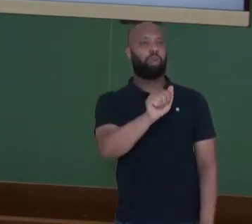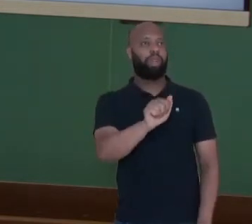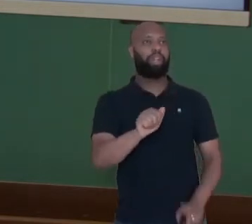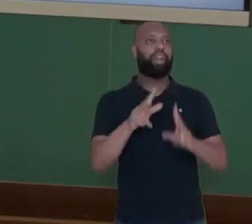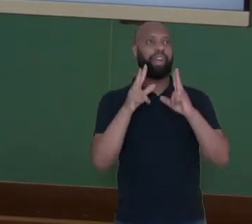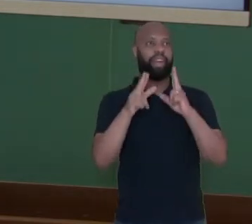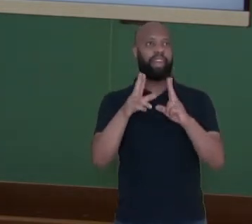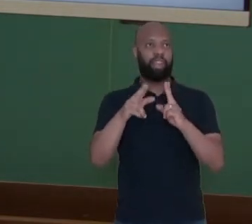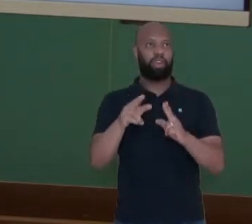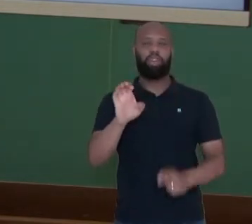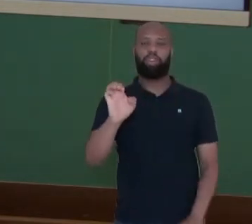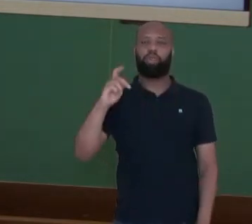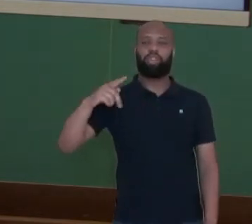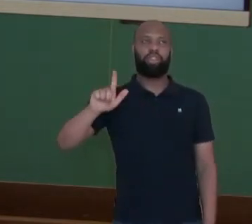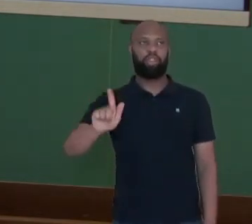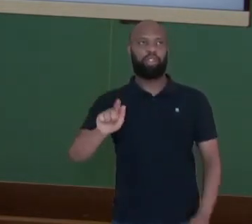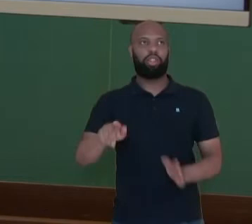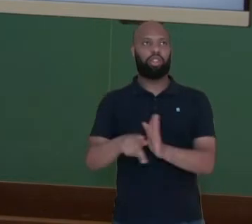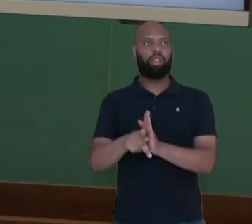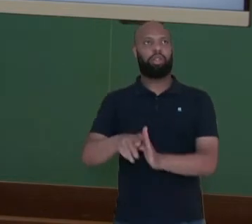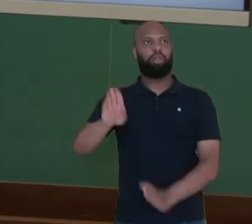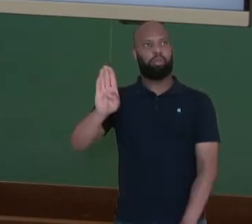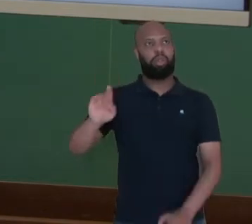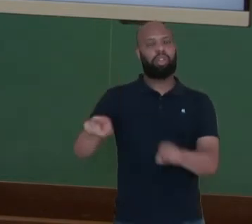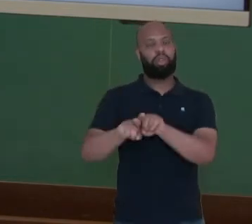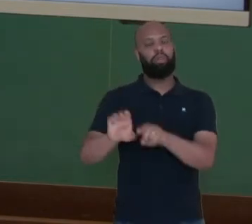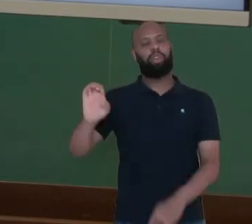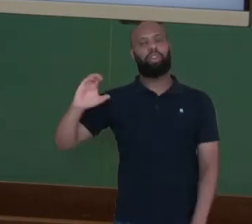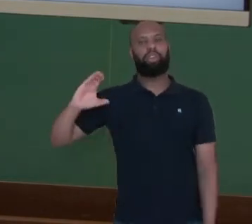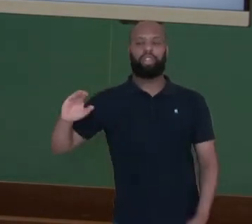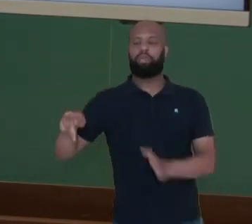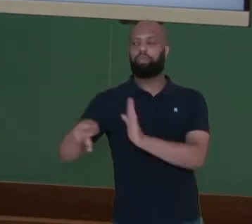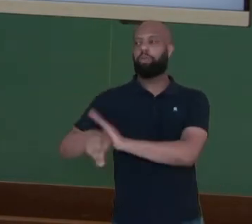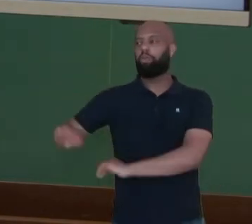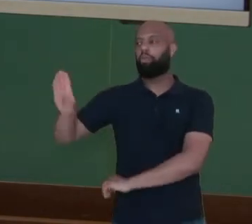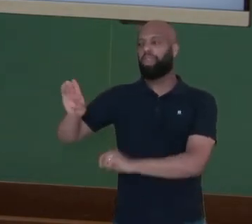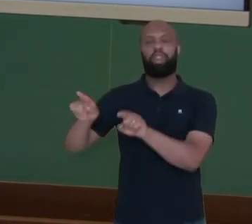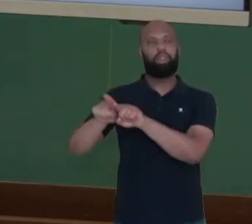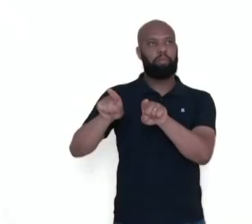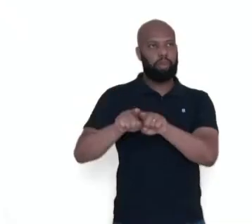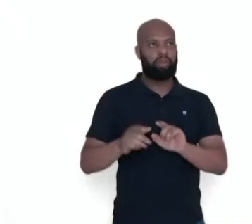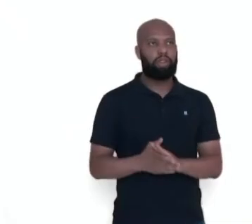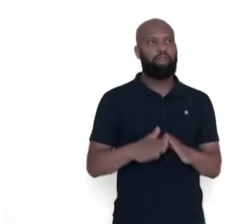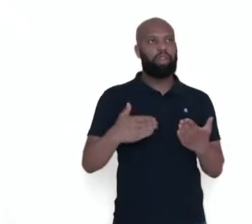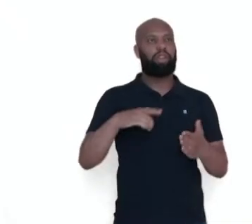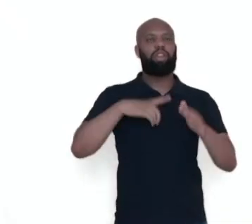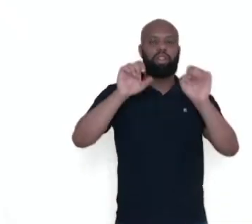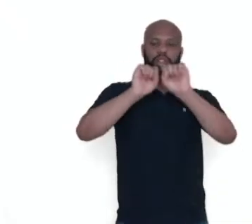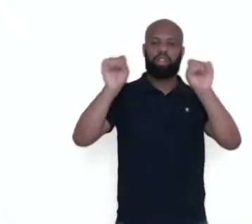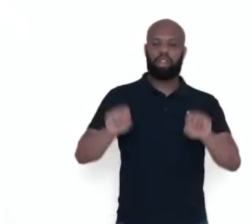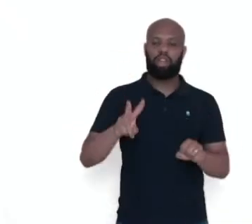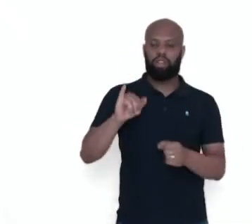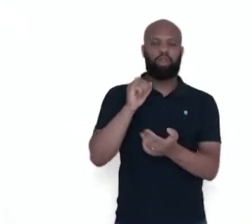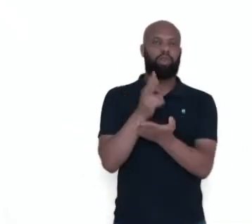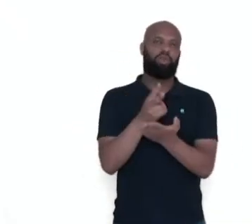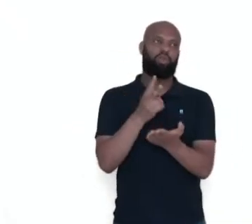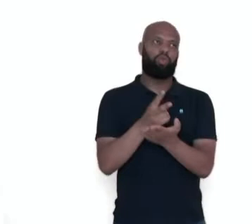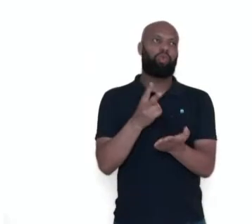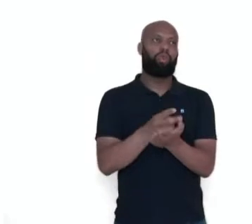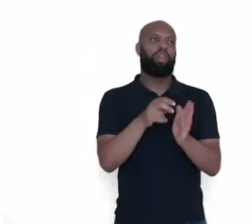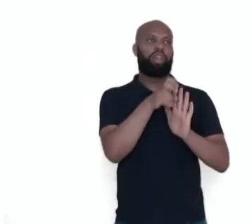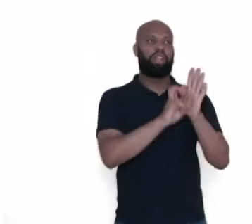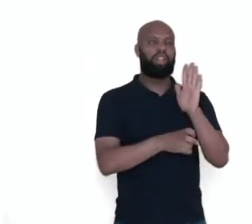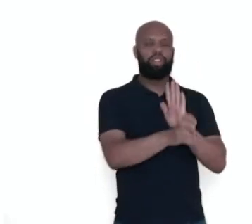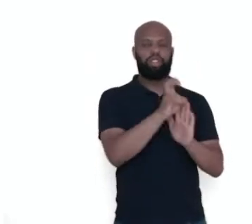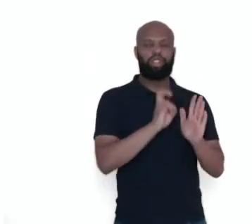à gravitacional e a cinética do ponto B, né? Então, em um sistema conservativo, a energia mecânica